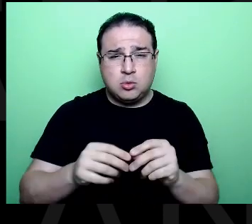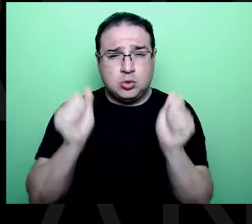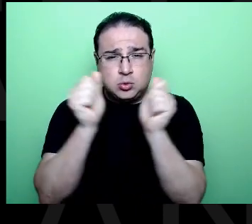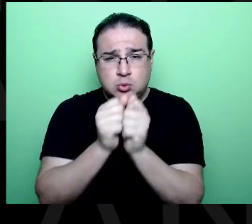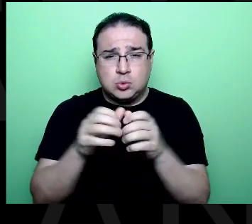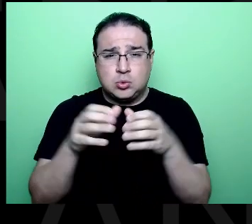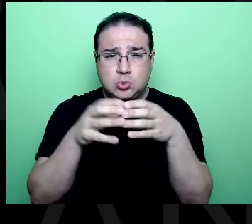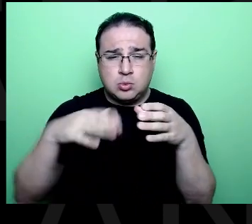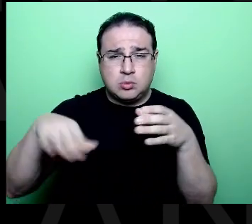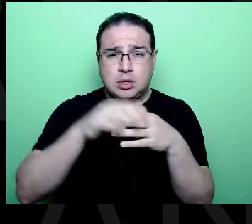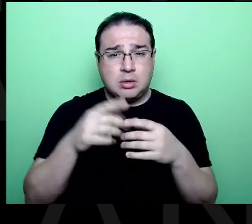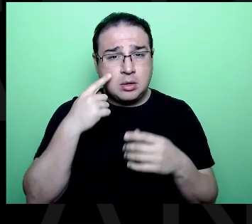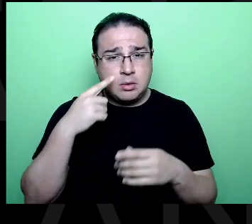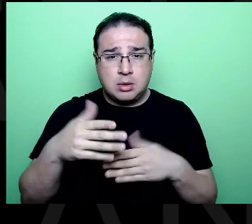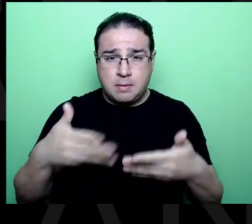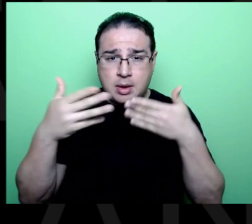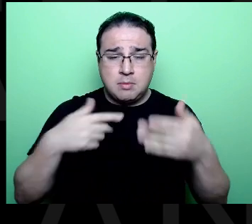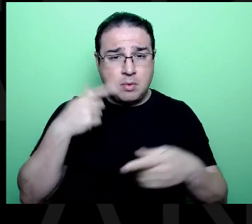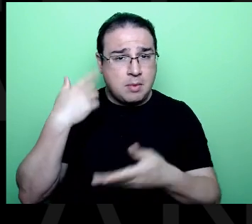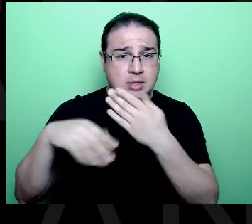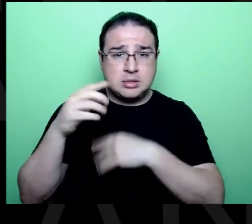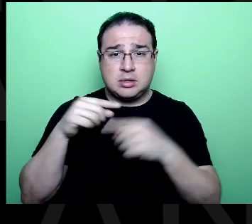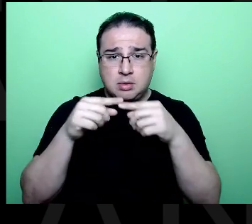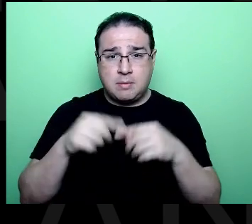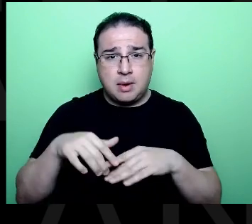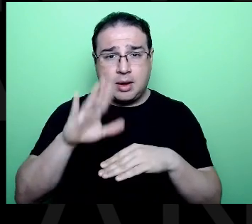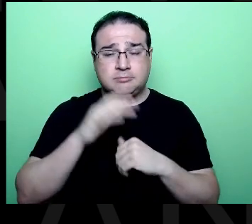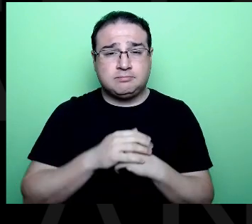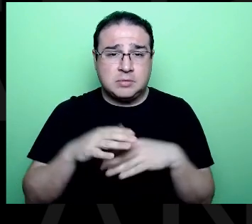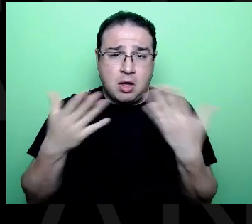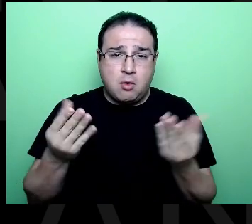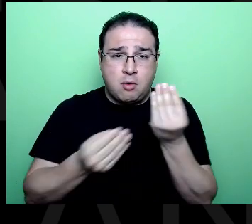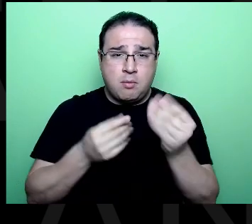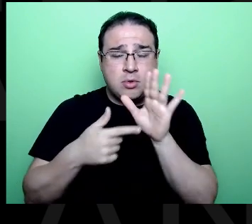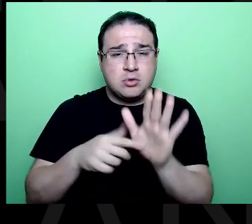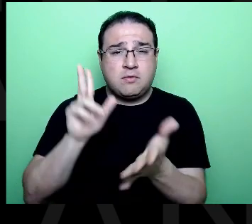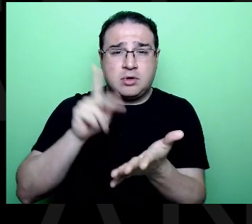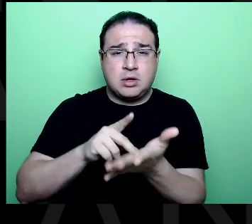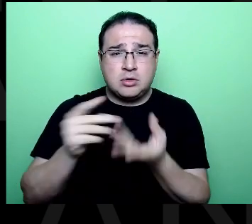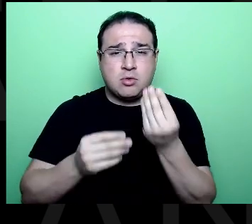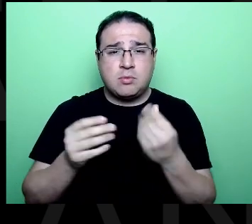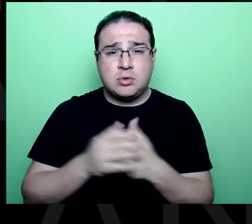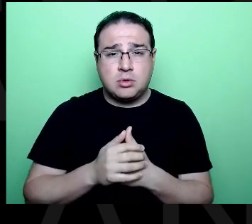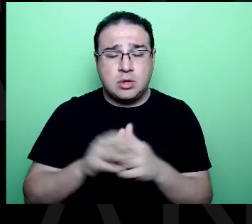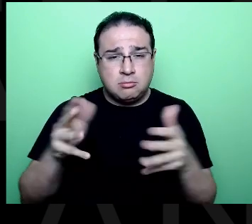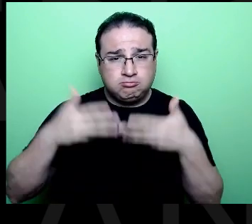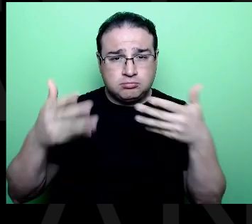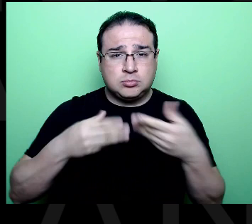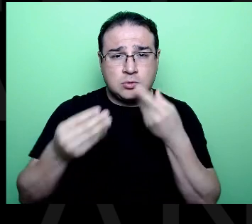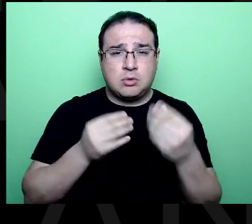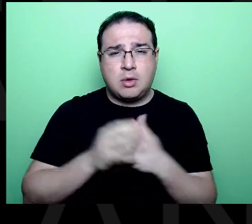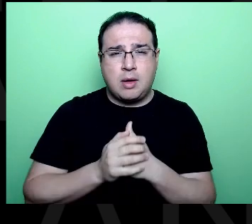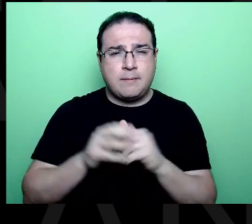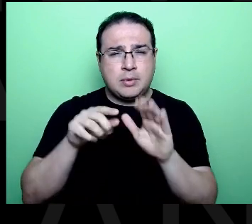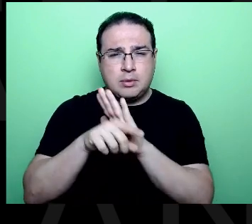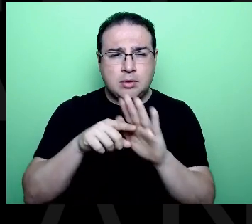imprensa, nas rixas, nas brigas, nas coberturas. E era isso que estava me interessando naquele momento. Então, assim, ele